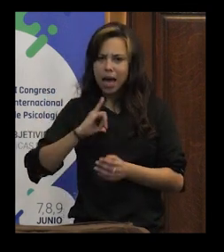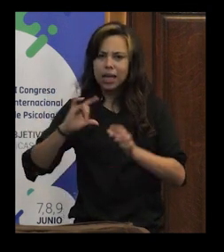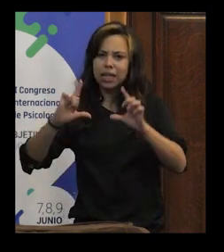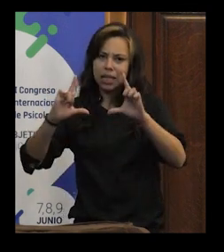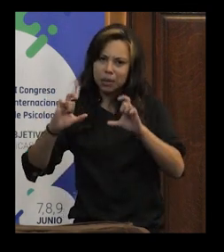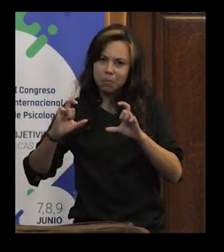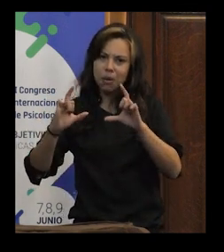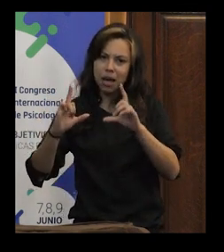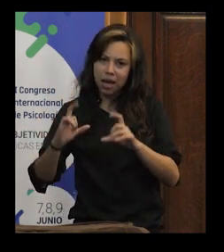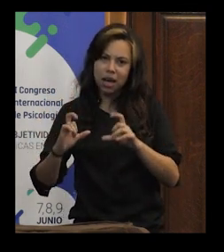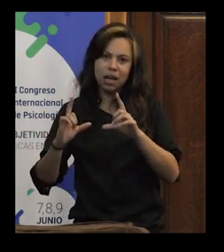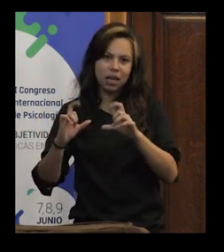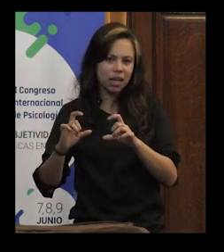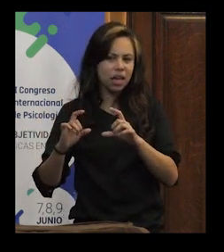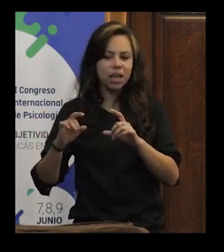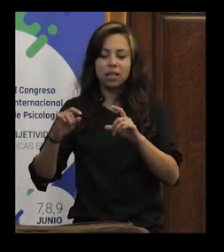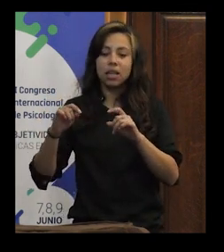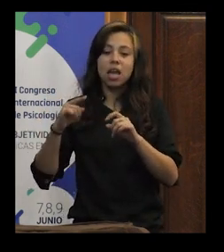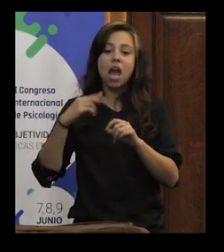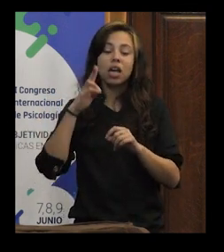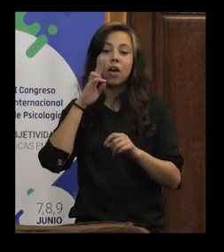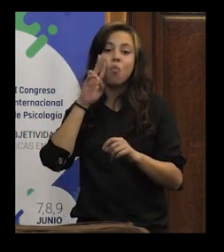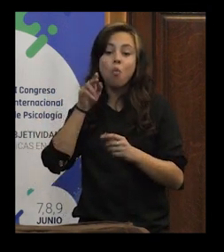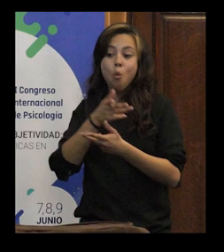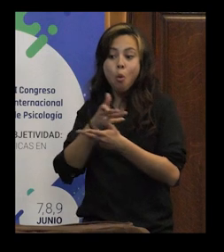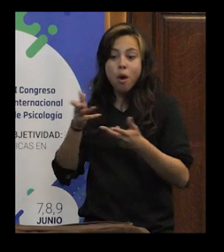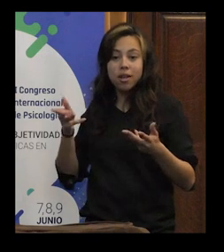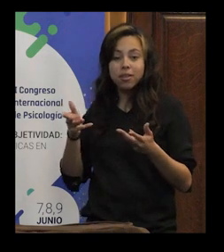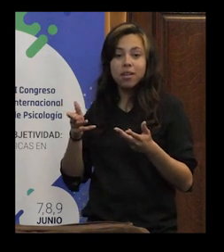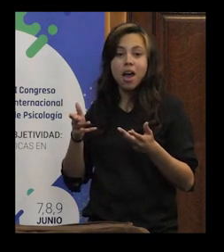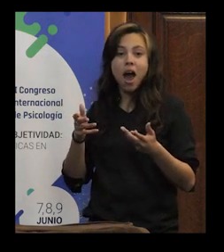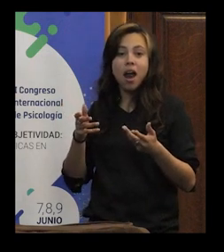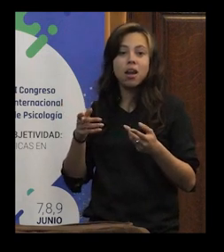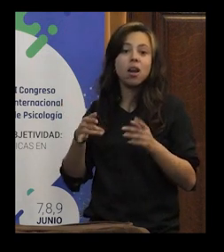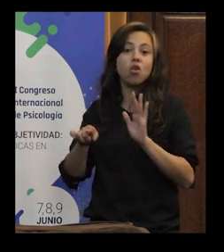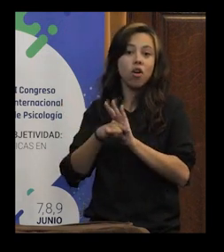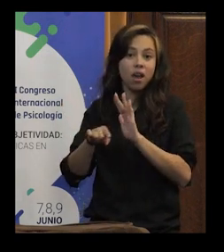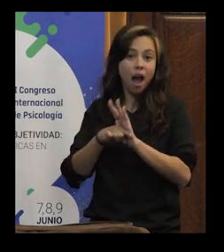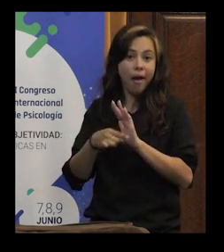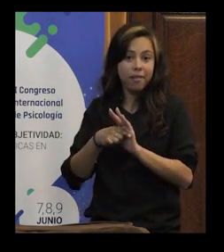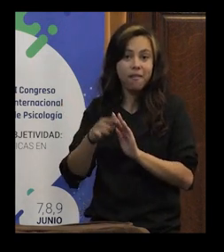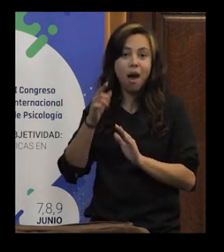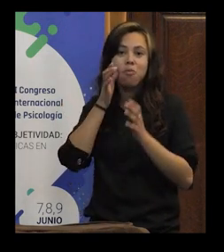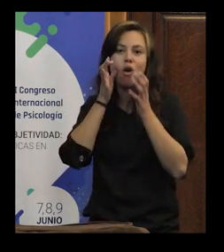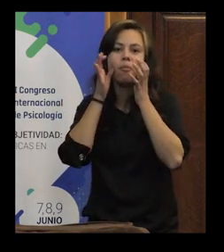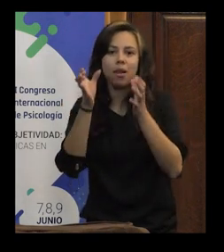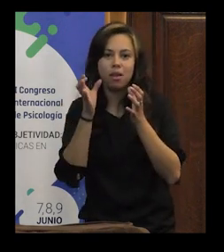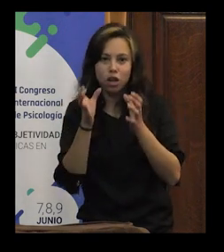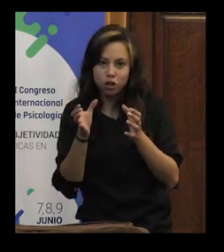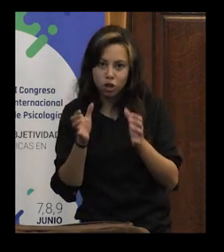sobre muitos males e muitos peligros associados com o tabaco. Escolhi isto, do